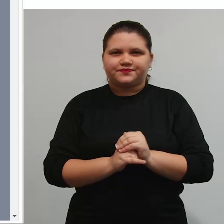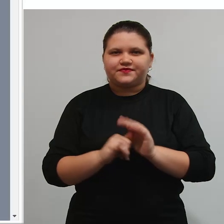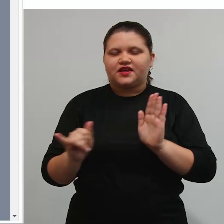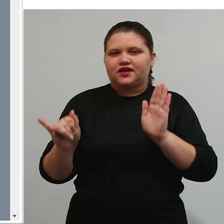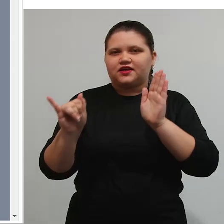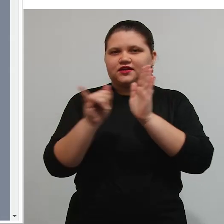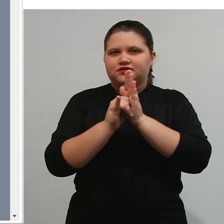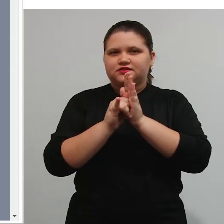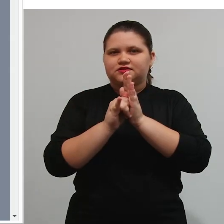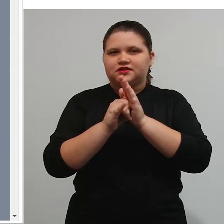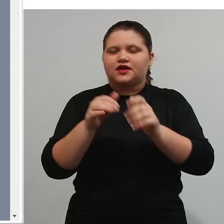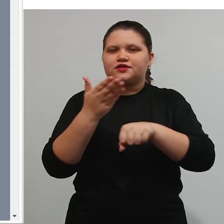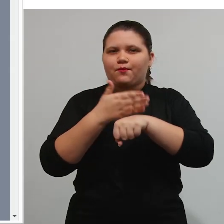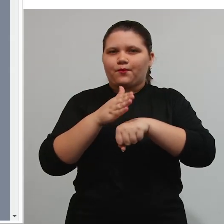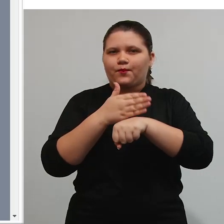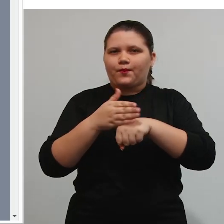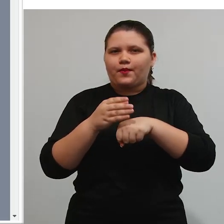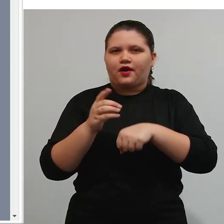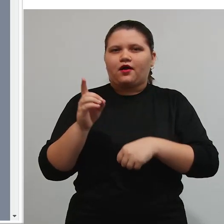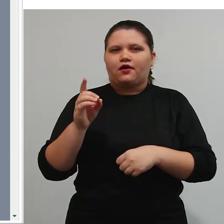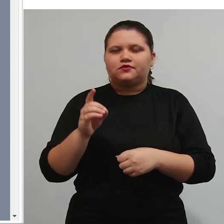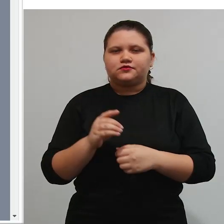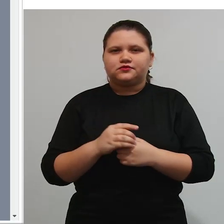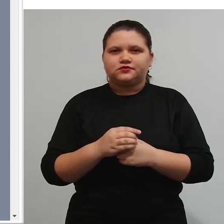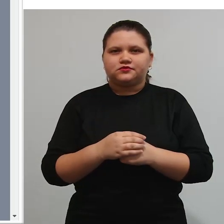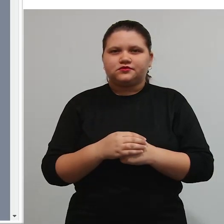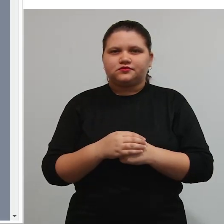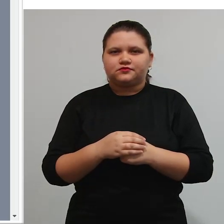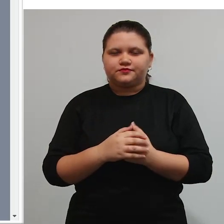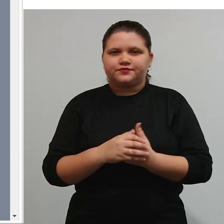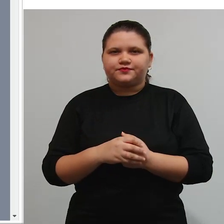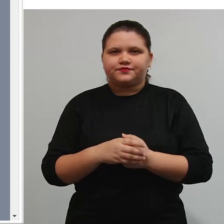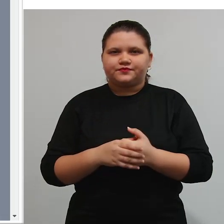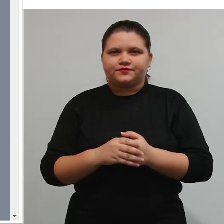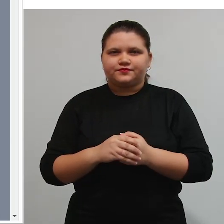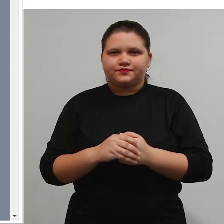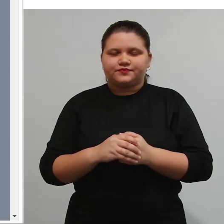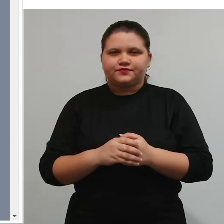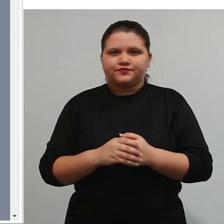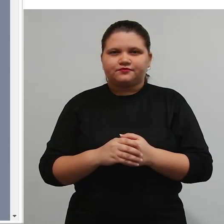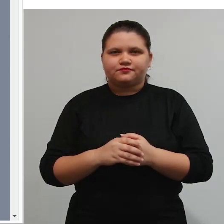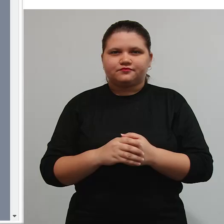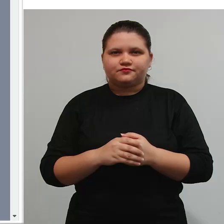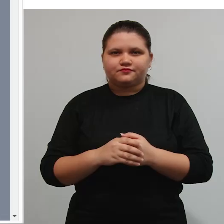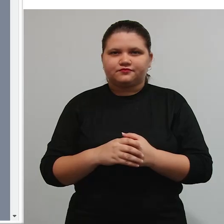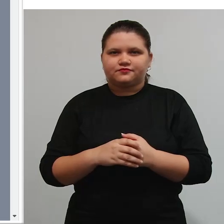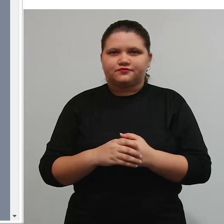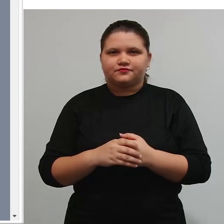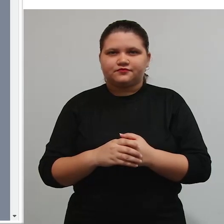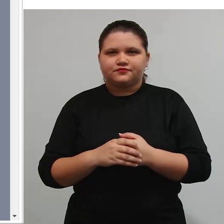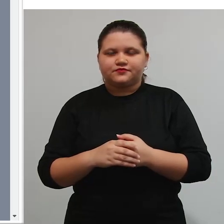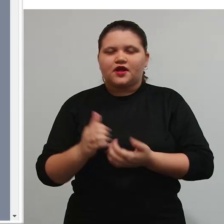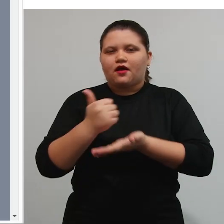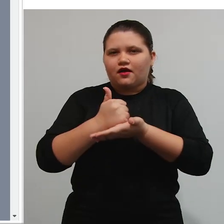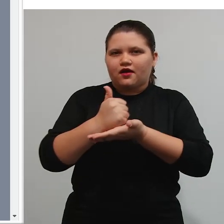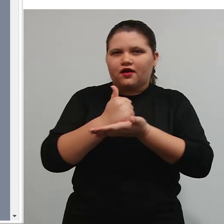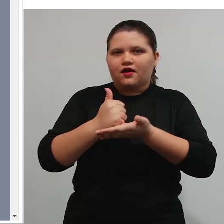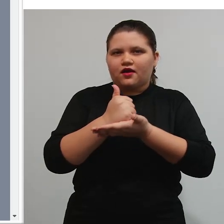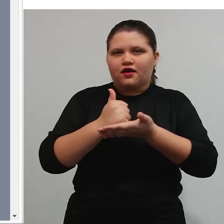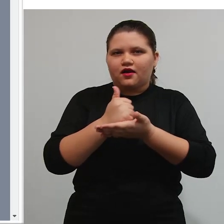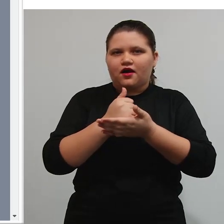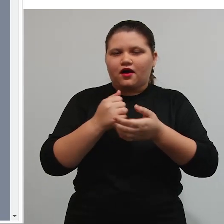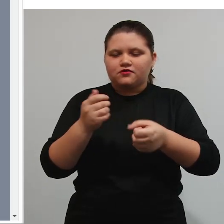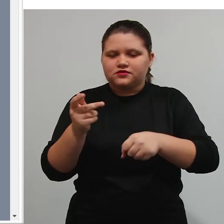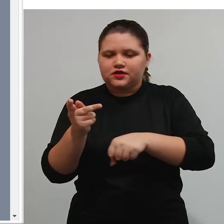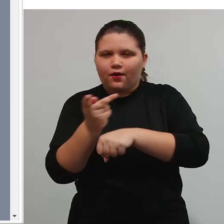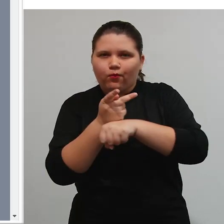o eixo identidade e prática docente é a primeira vertente da jornada de formação profissional de base investigativa que busca